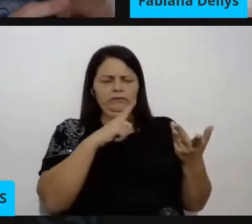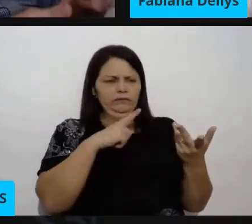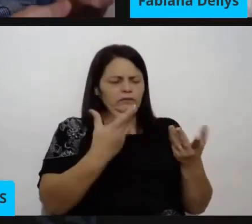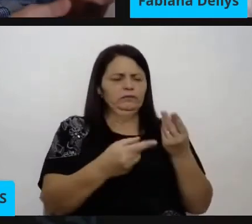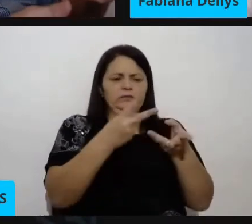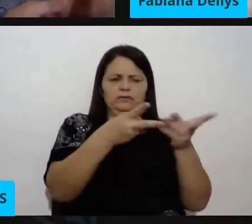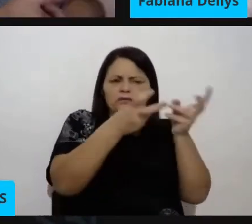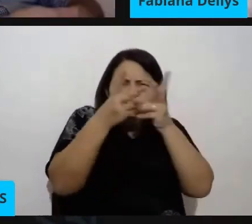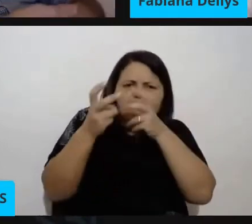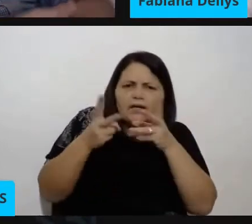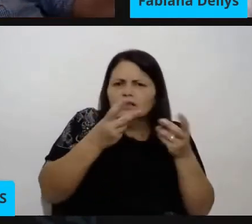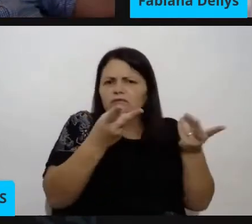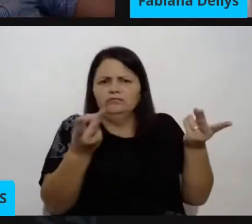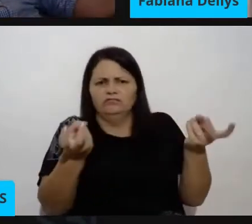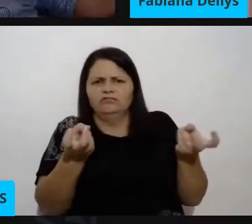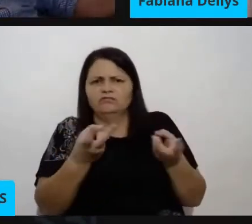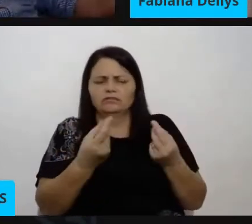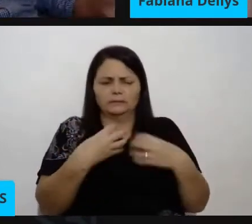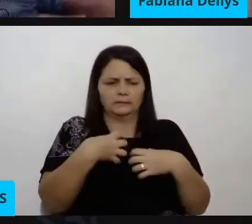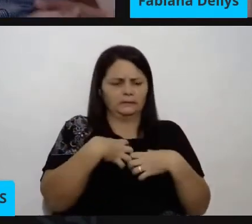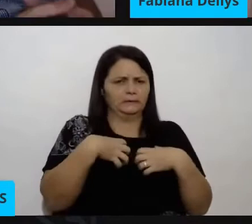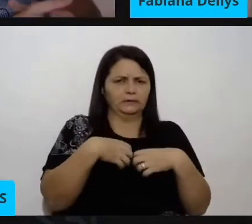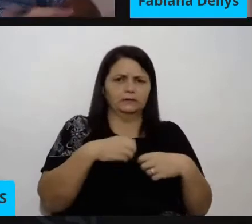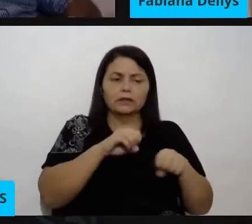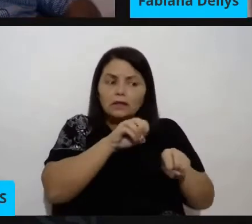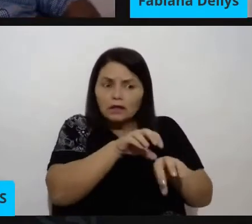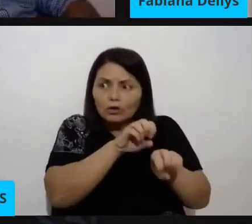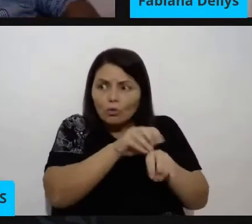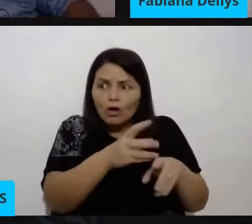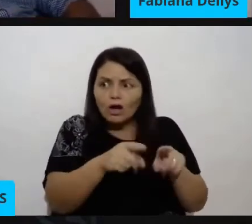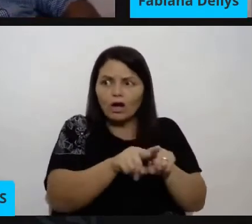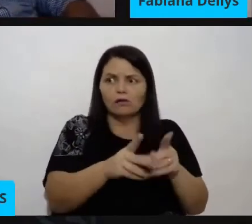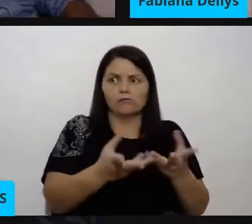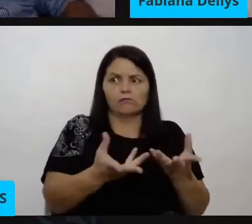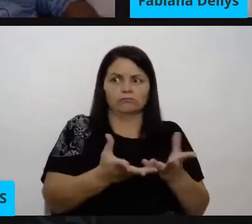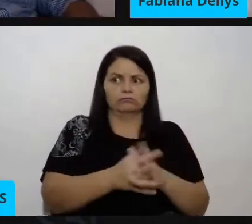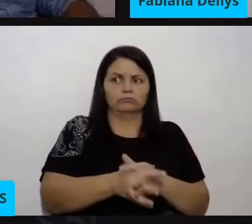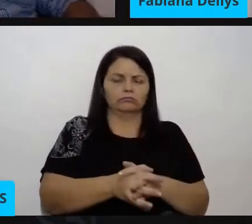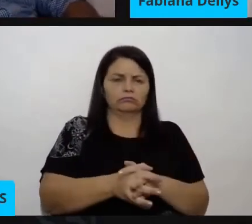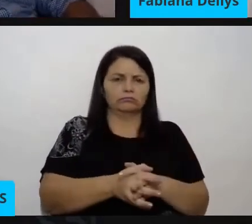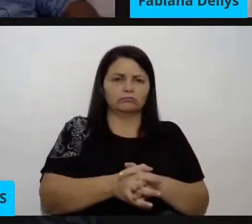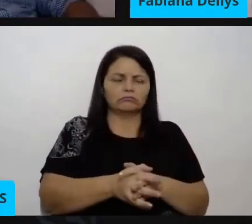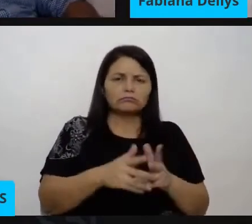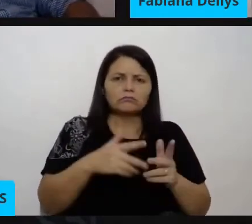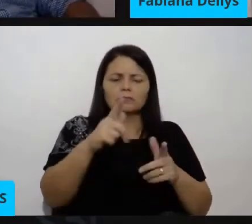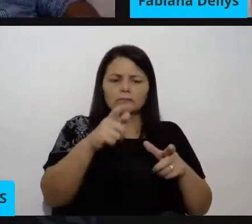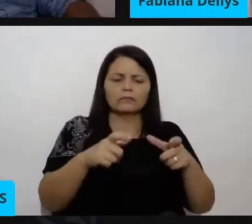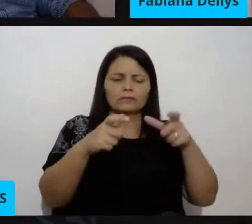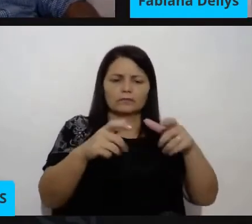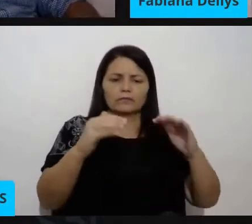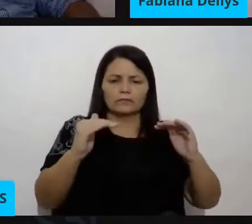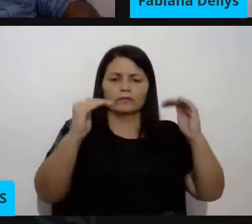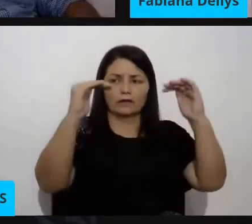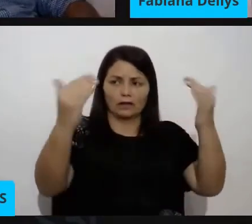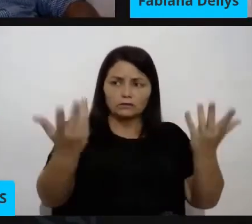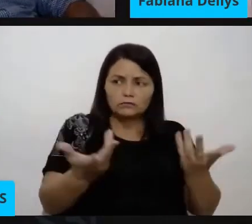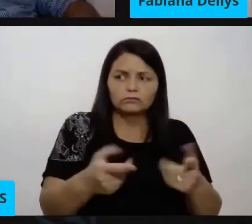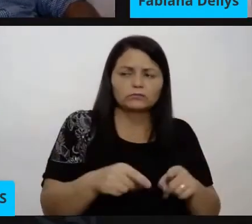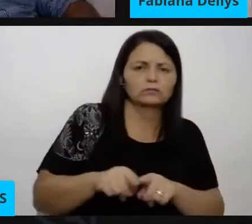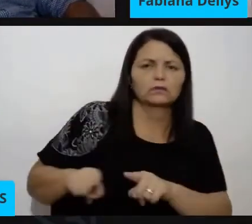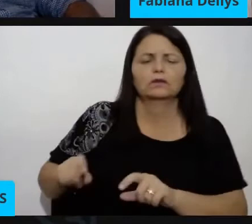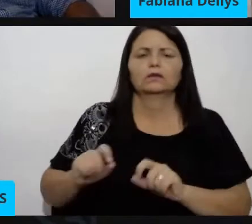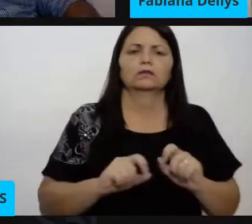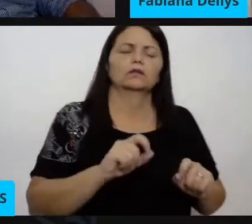identificar sintoma, e ele tem que educar, né? Ele é outra classe que também é